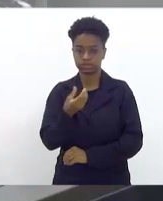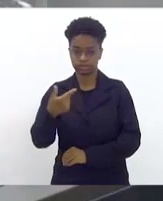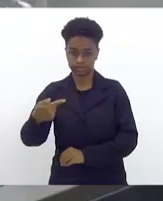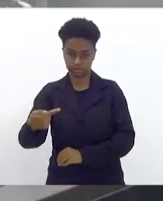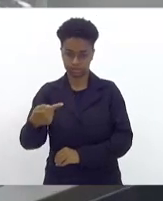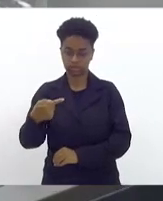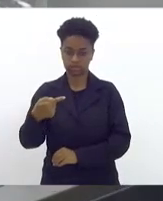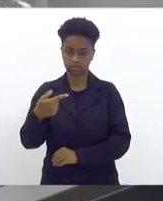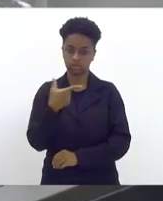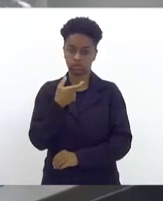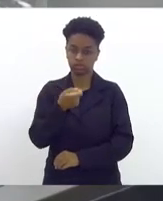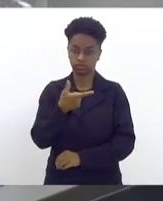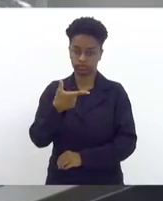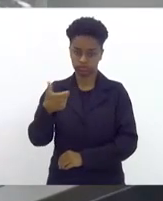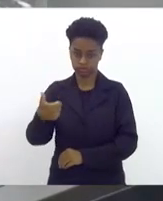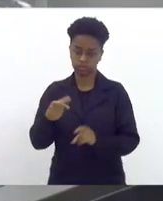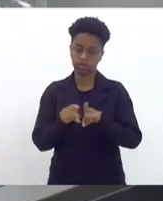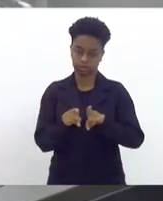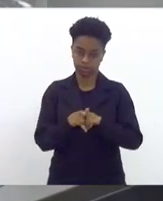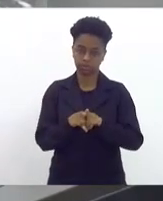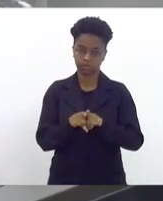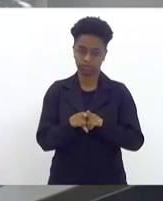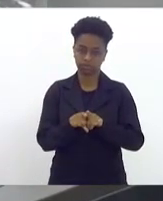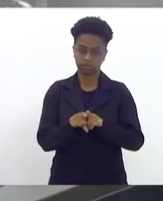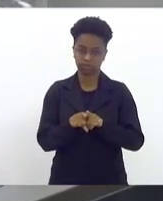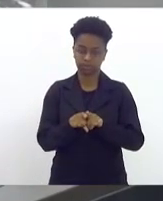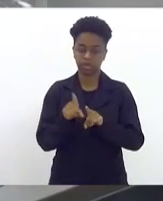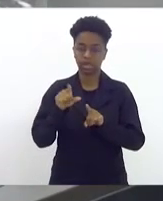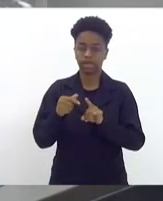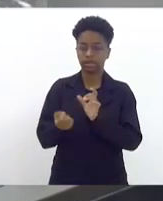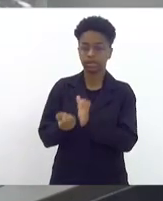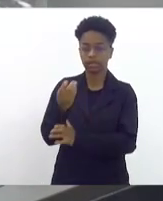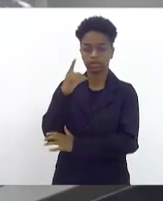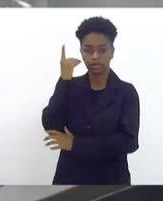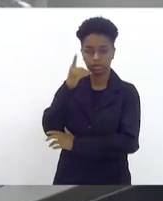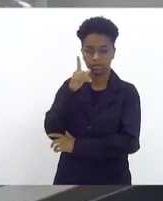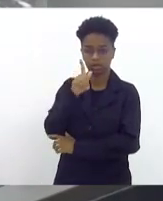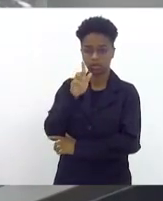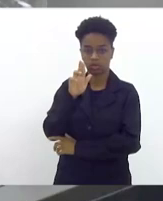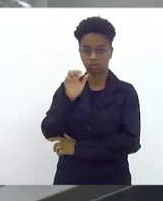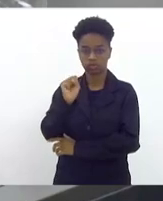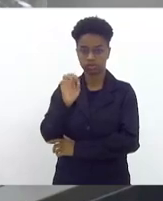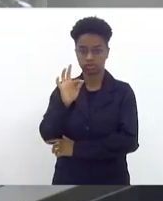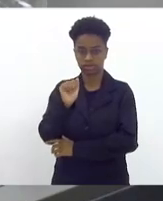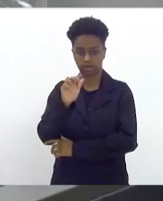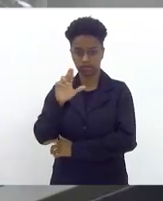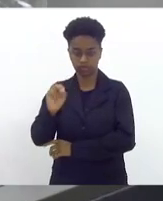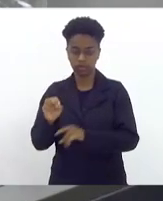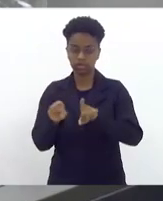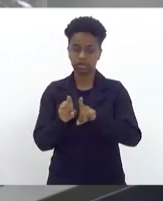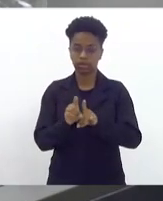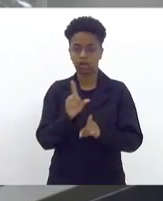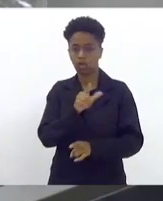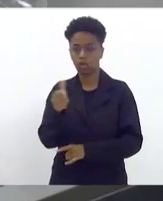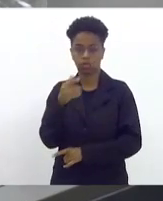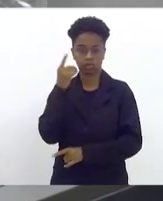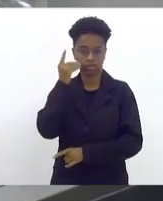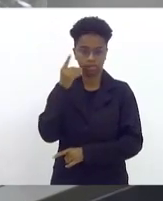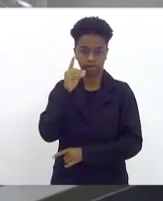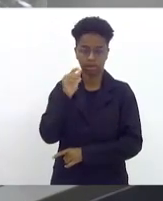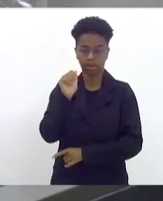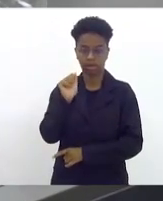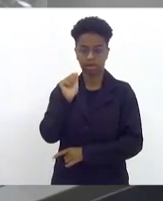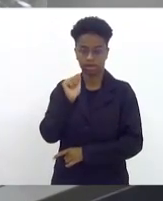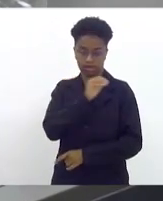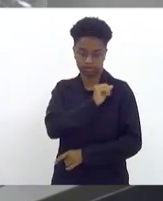de 2021 também que é de autoria Deputado Gustavo Schmidt e do deputado André